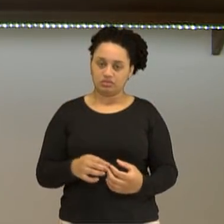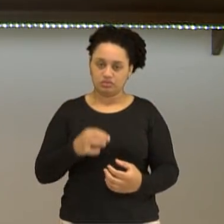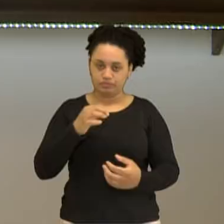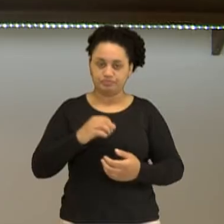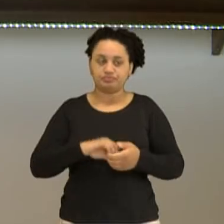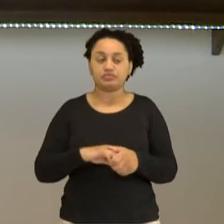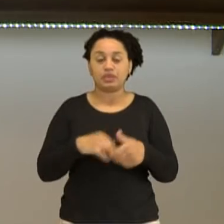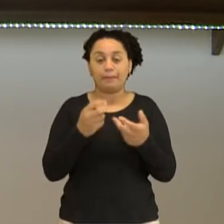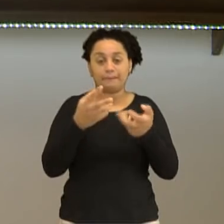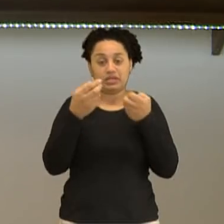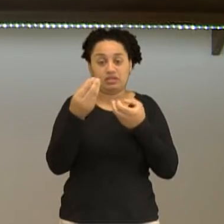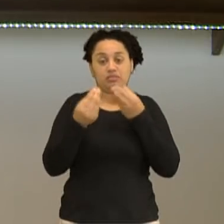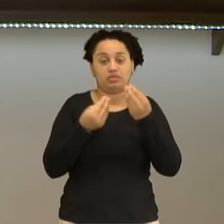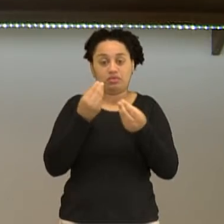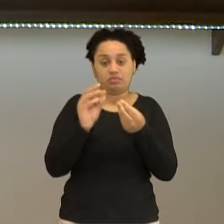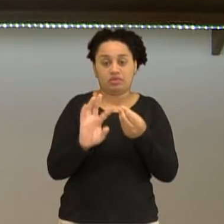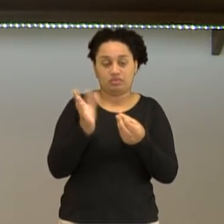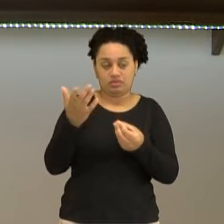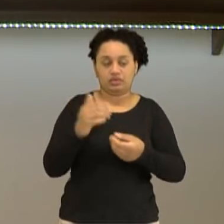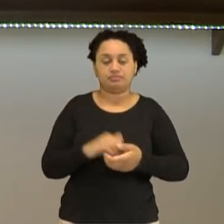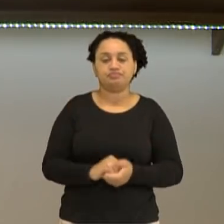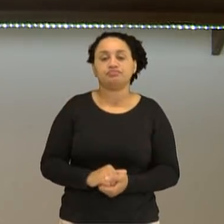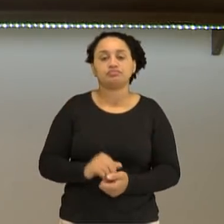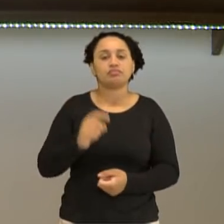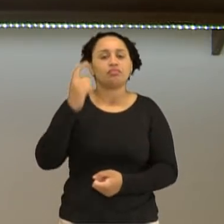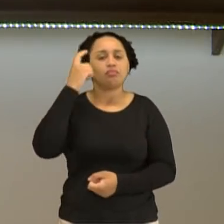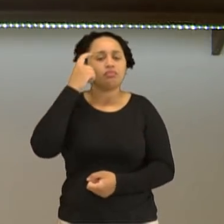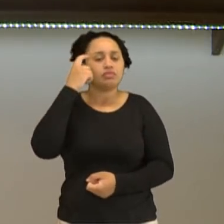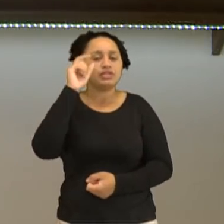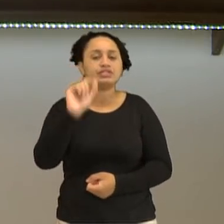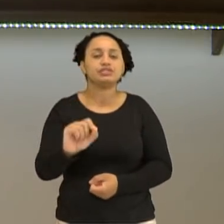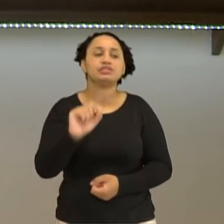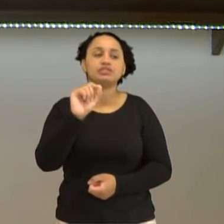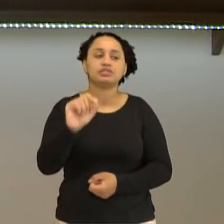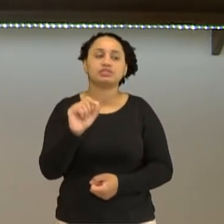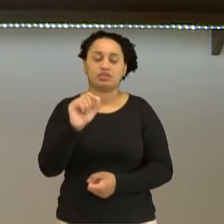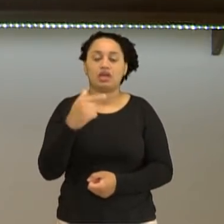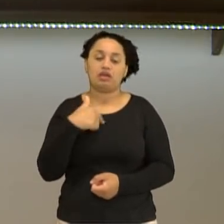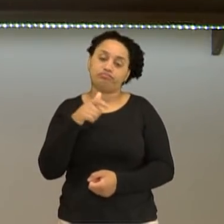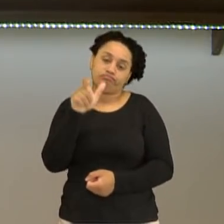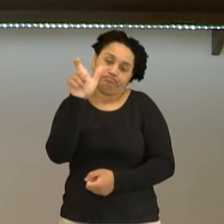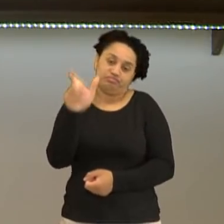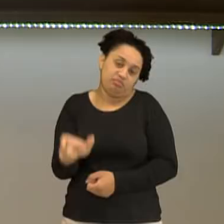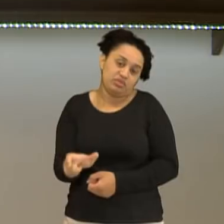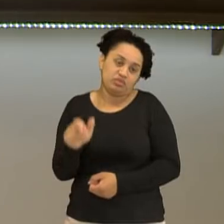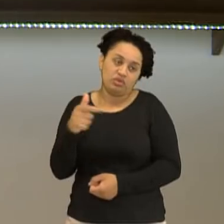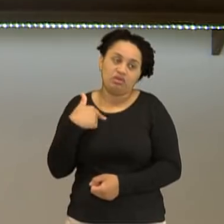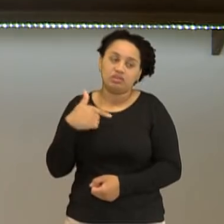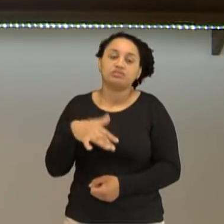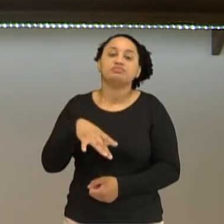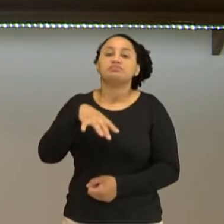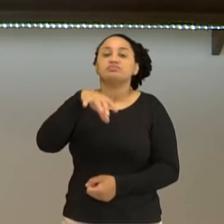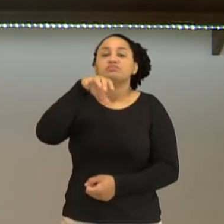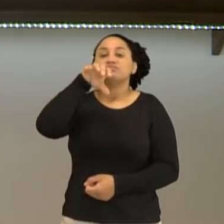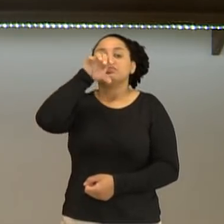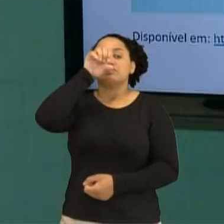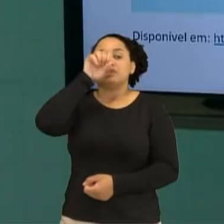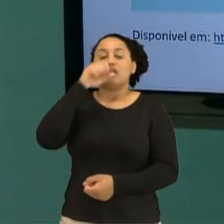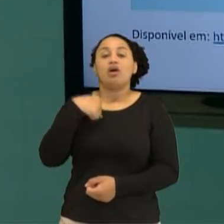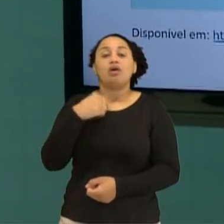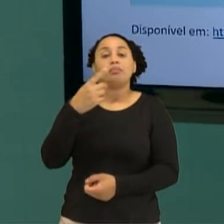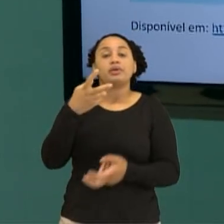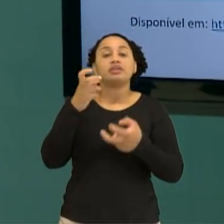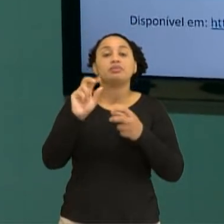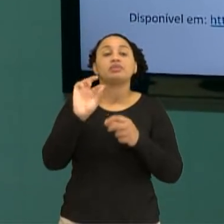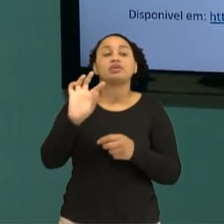a fisiologia respiratória aqui, ó. Imagine vocês, então, que essa aqui é uma pessoa, ela está inspirando, ela vai puxar o ar. Olha o que